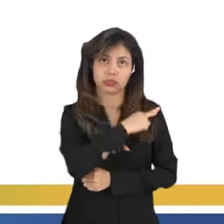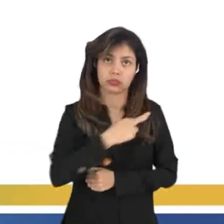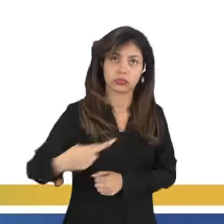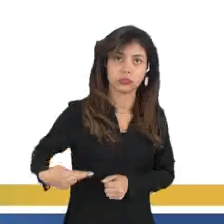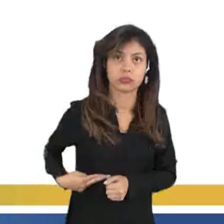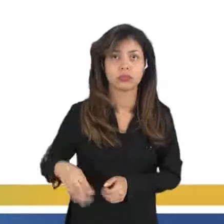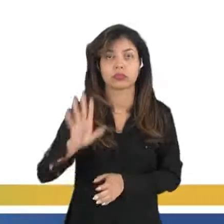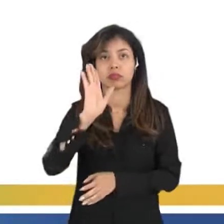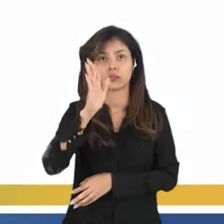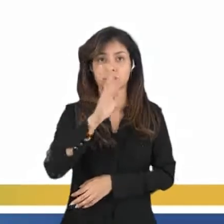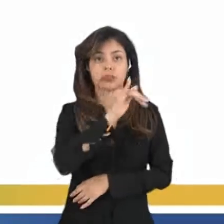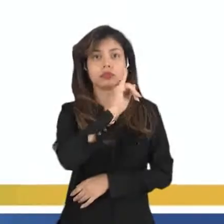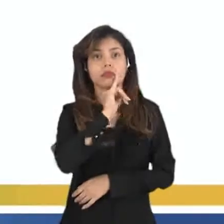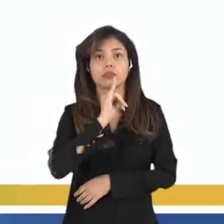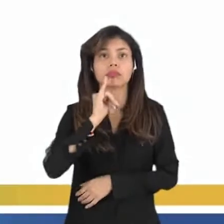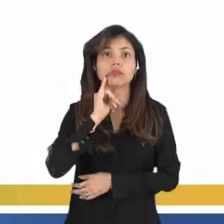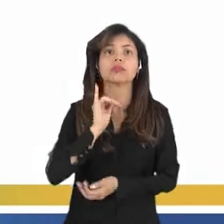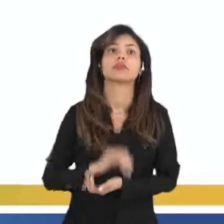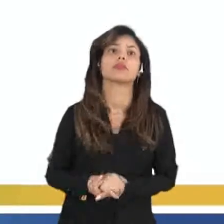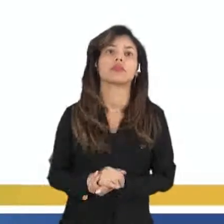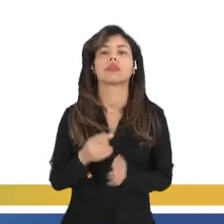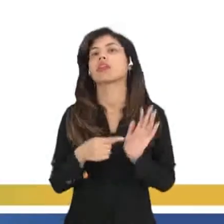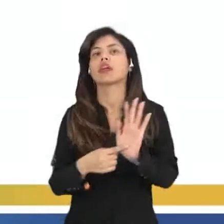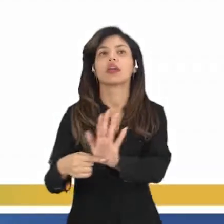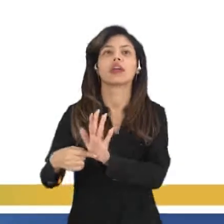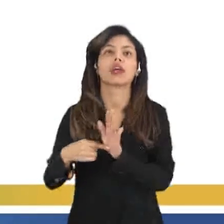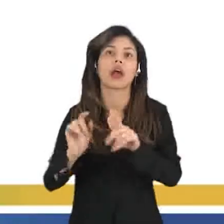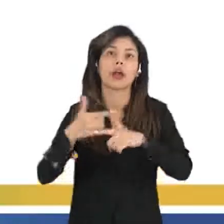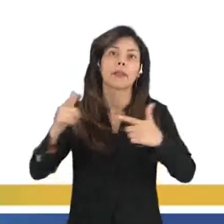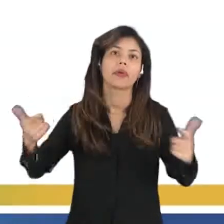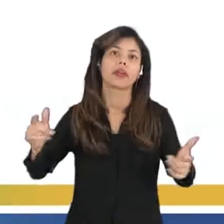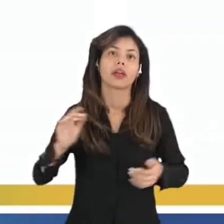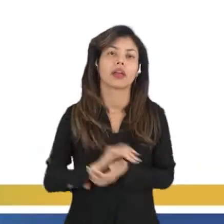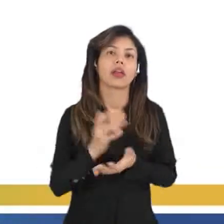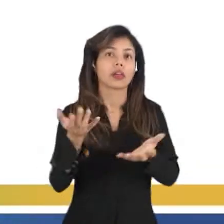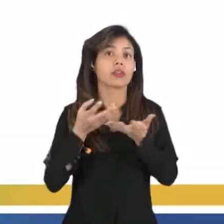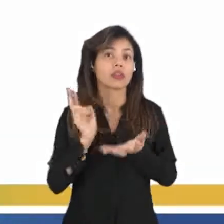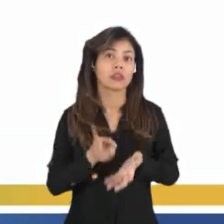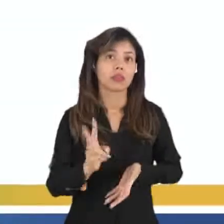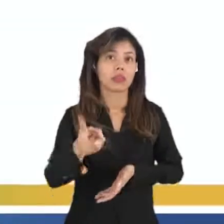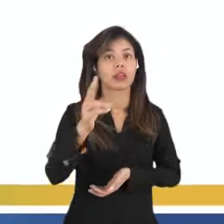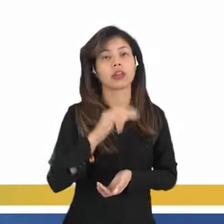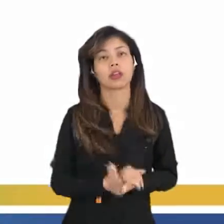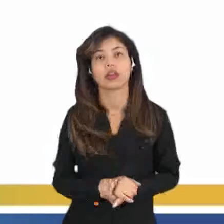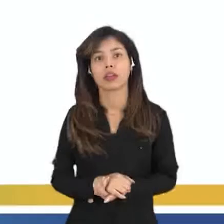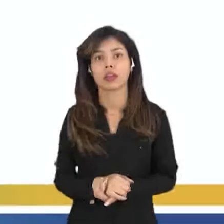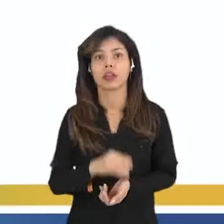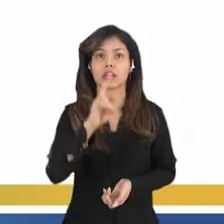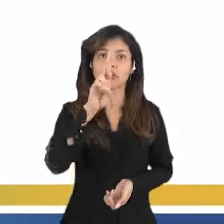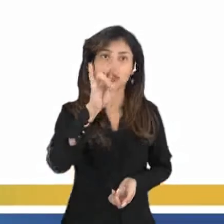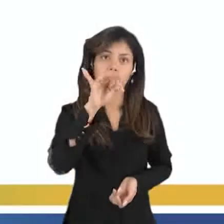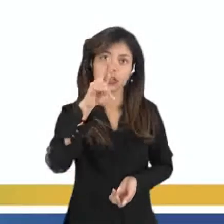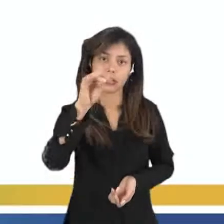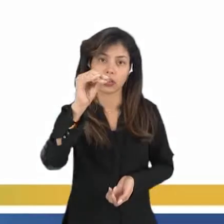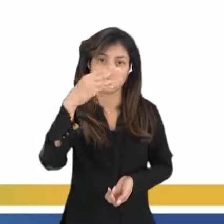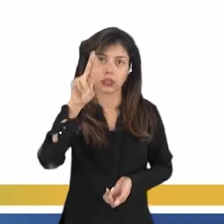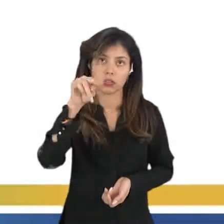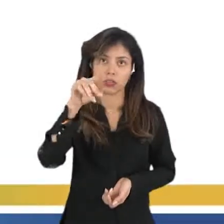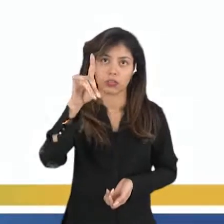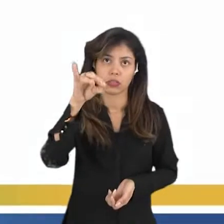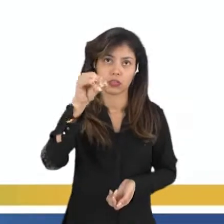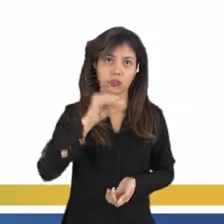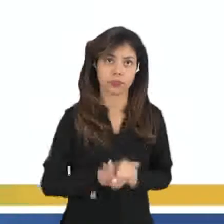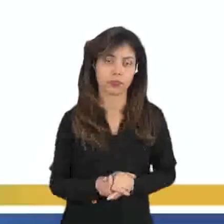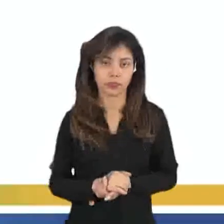Irlanda e se opõem aos protestantes, que são a maioria e que querem continuar dependentes do Reino